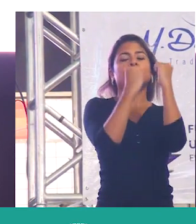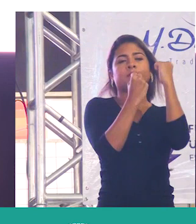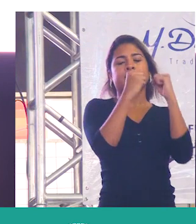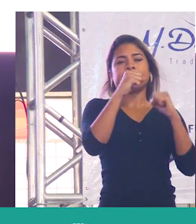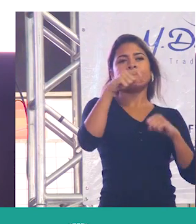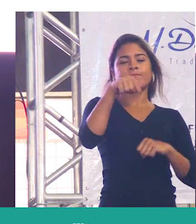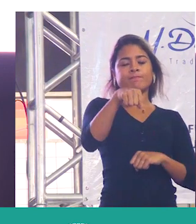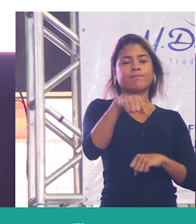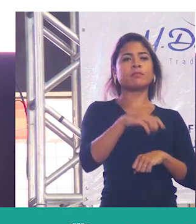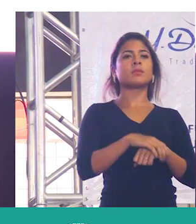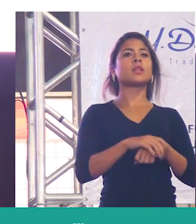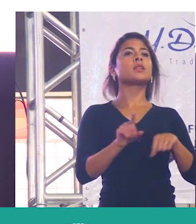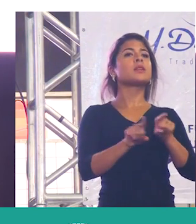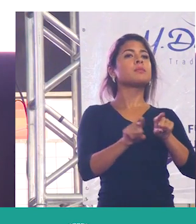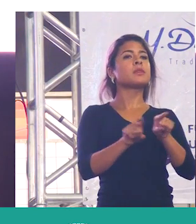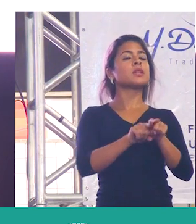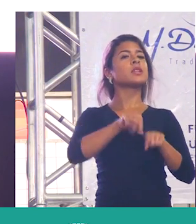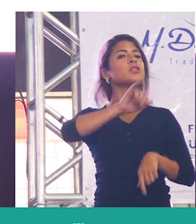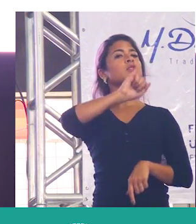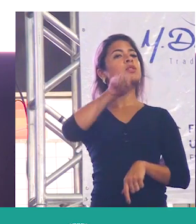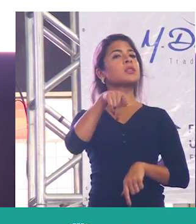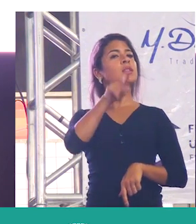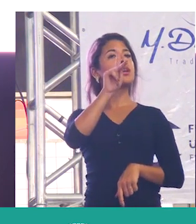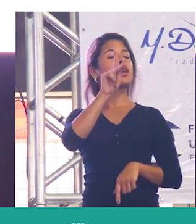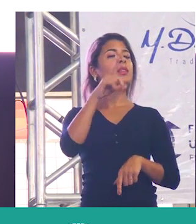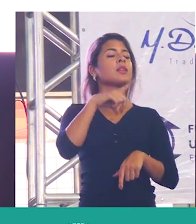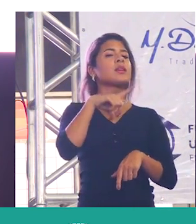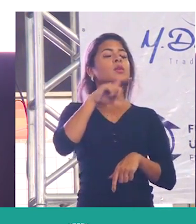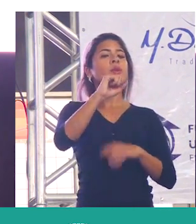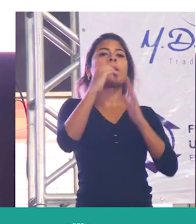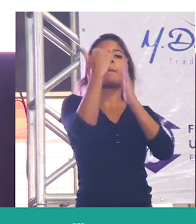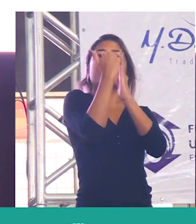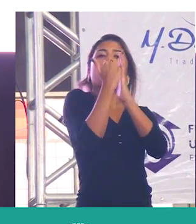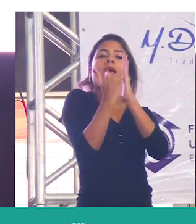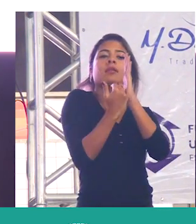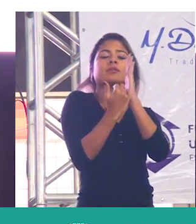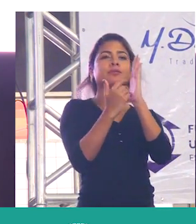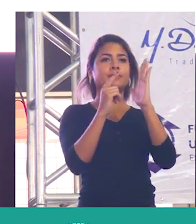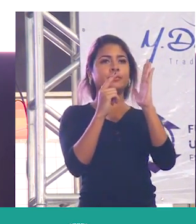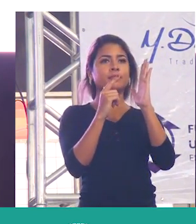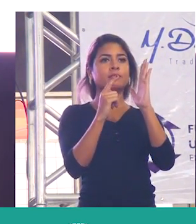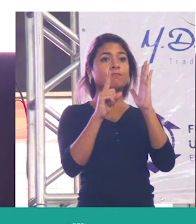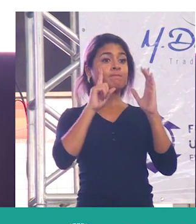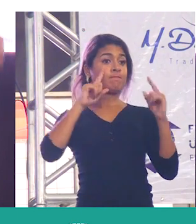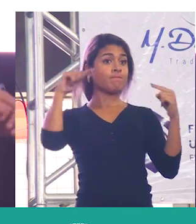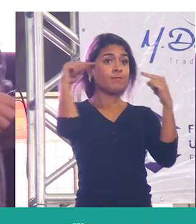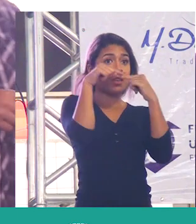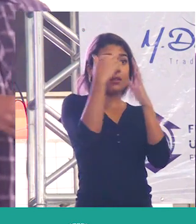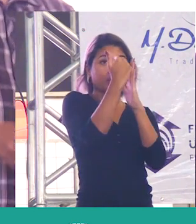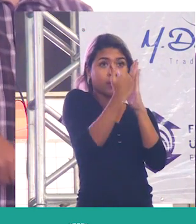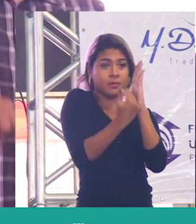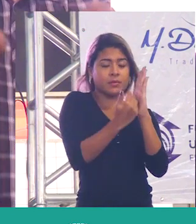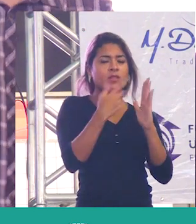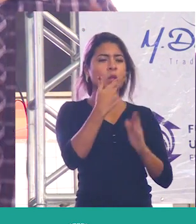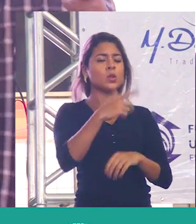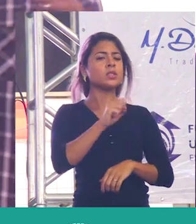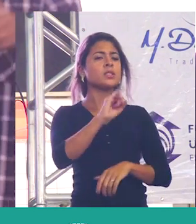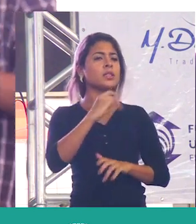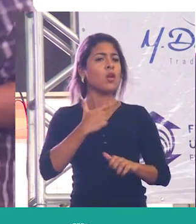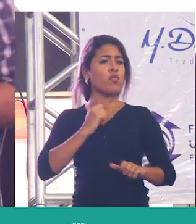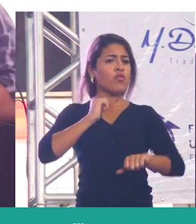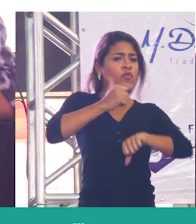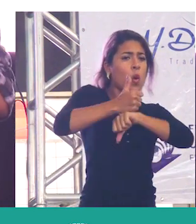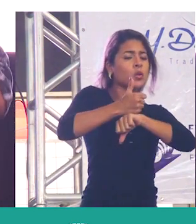famoso plano de metas. Ele dizia assim: se eu for eleito, eu executo